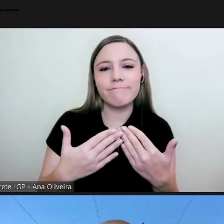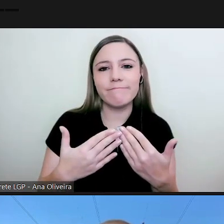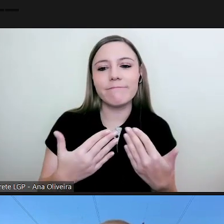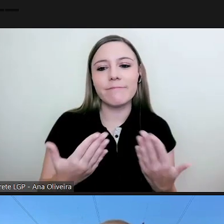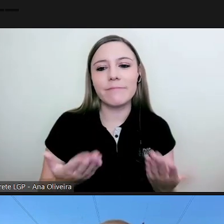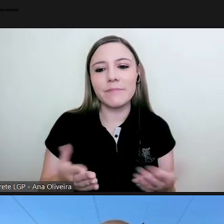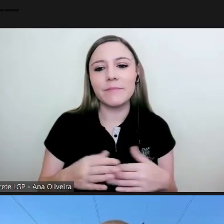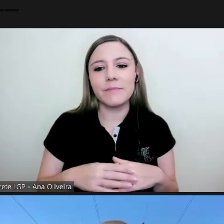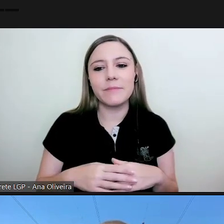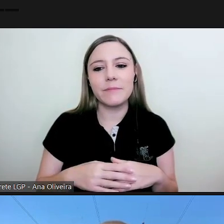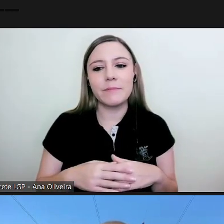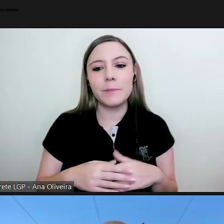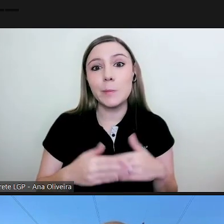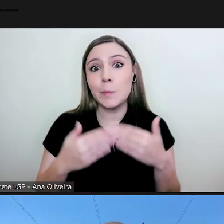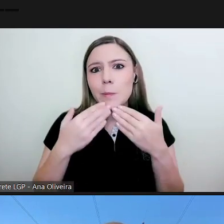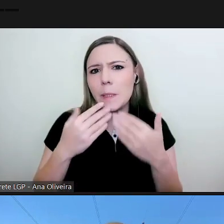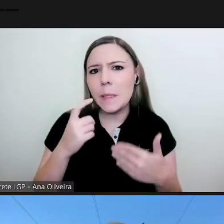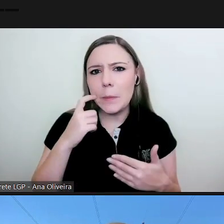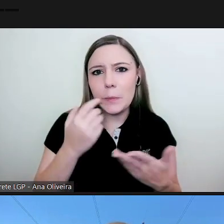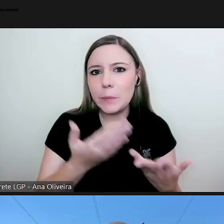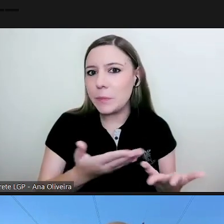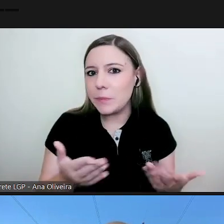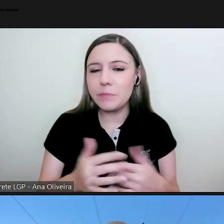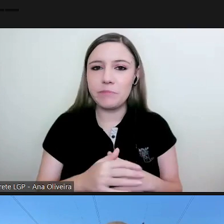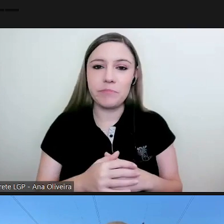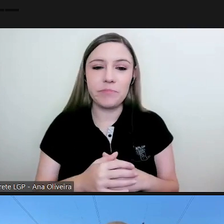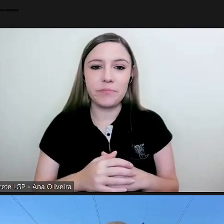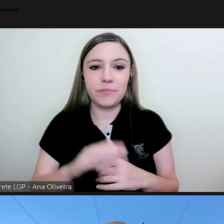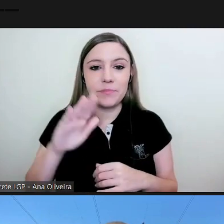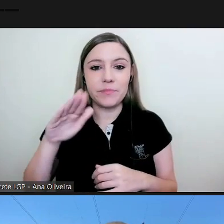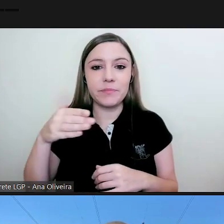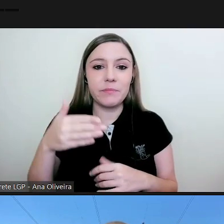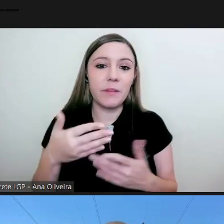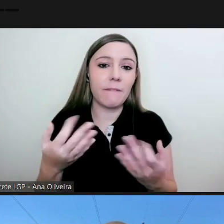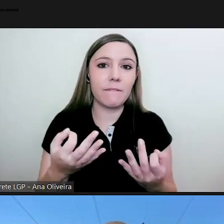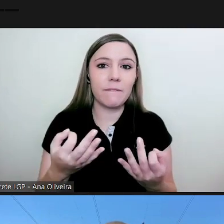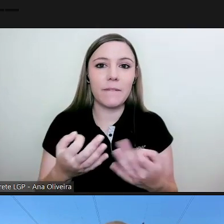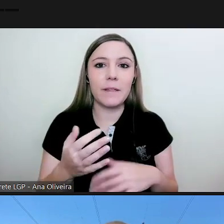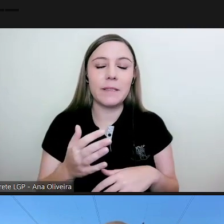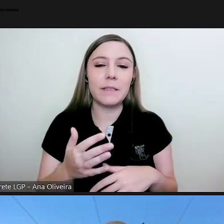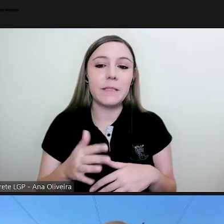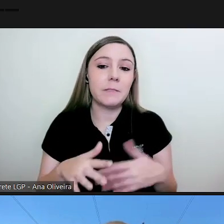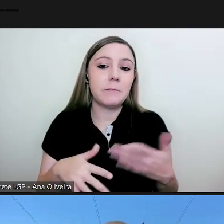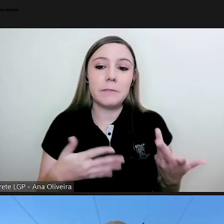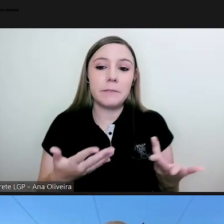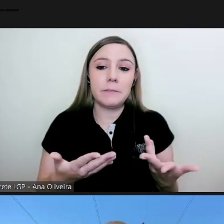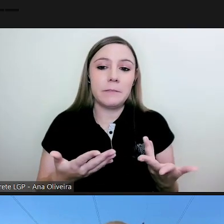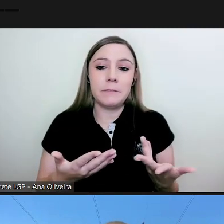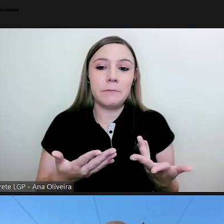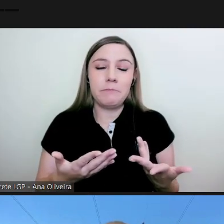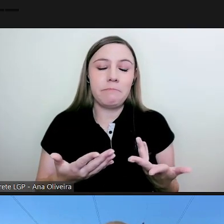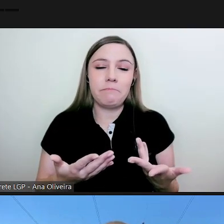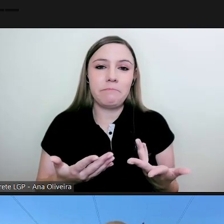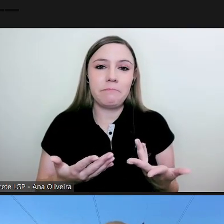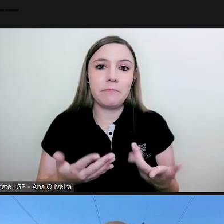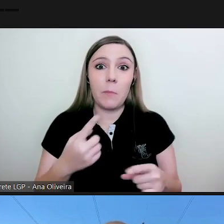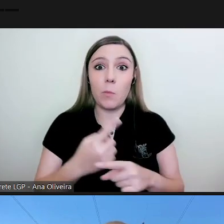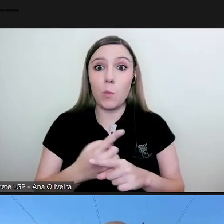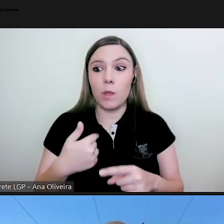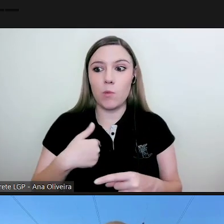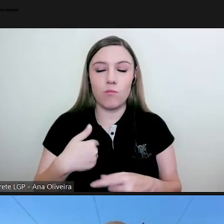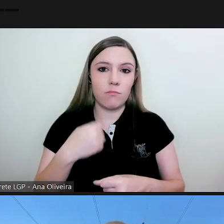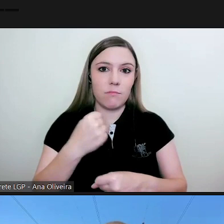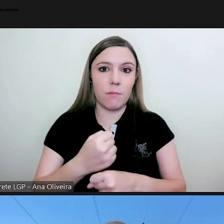enfim, dirijo-a sobretudo, enfim, por razões quase egoísticas, porque tendo